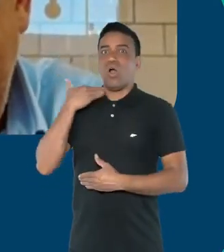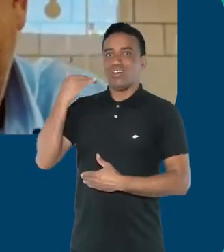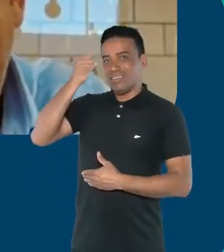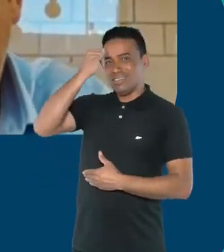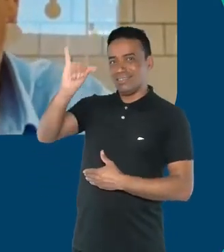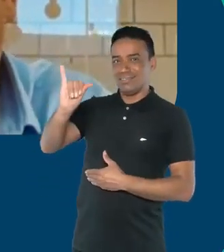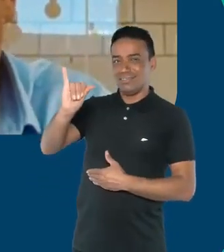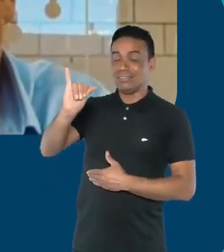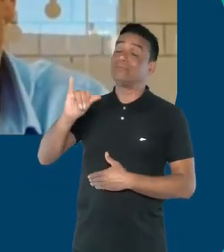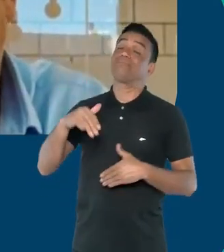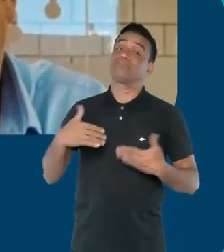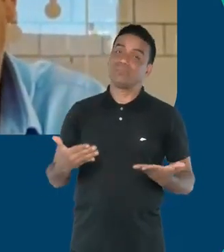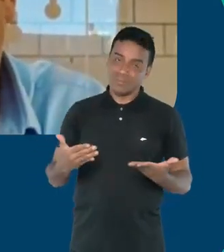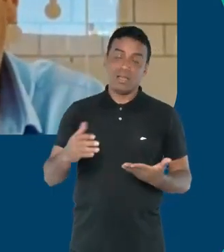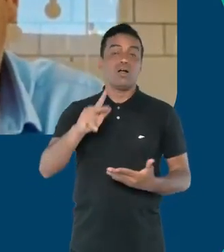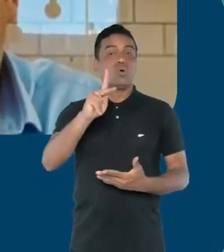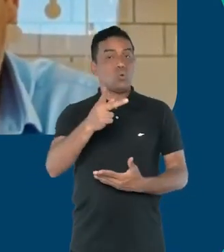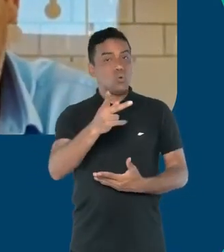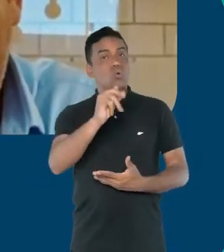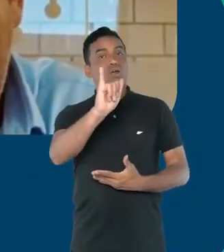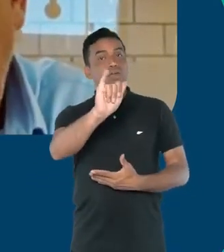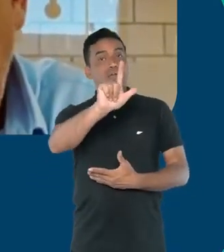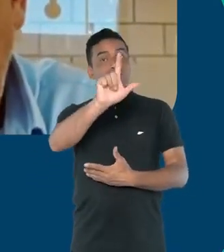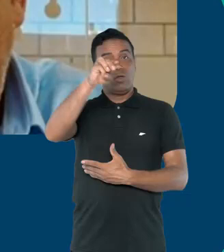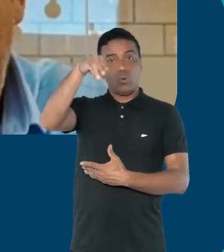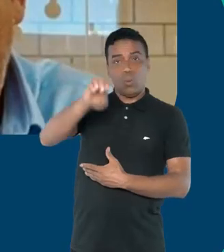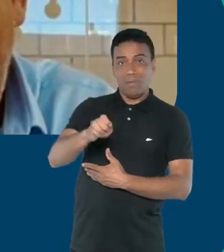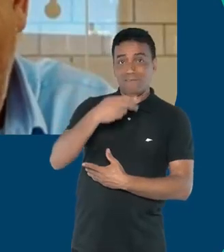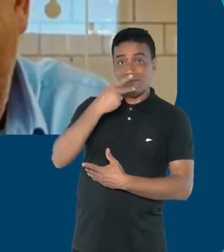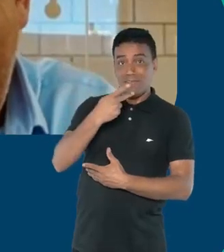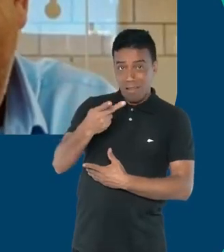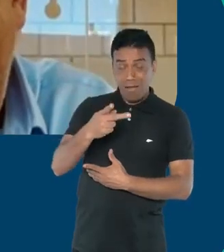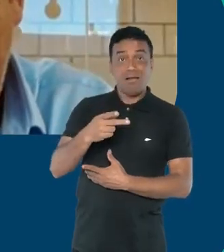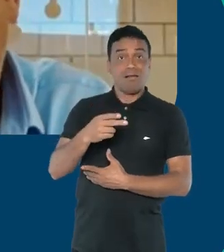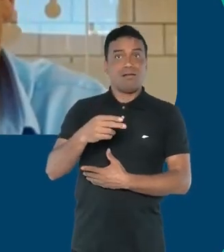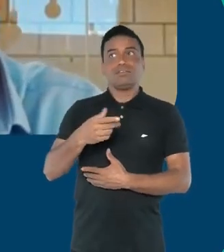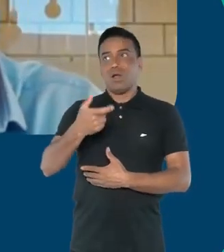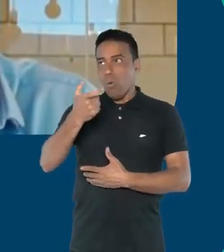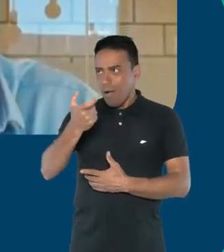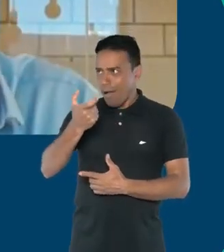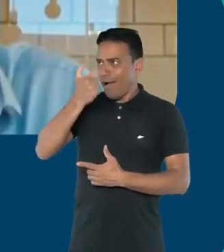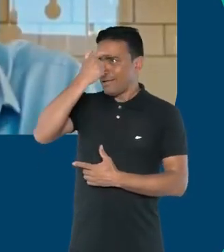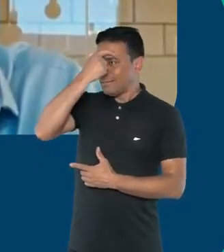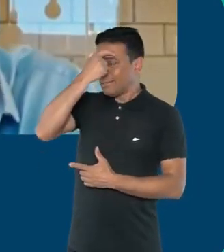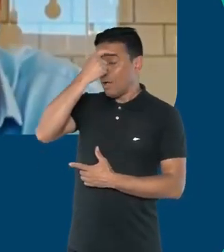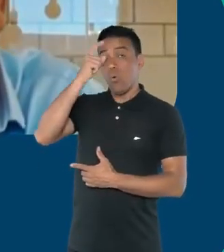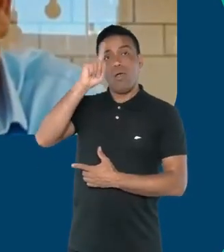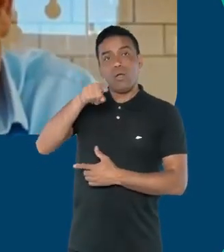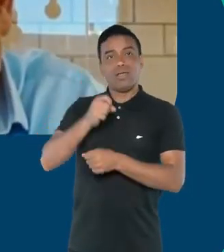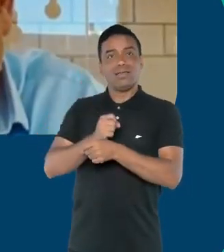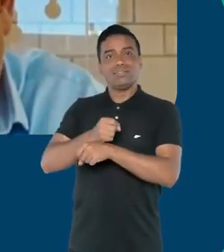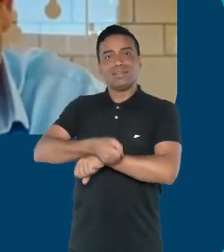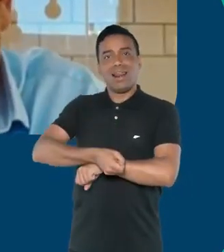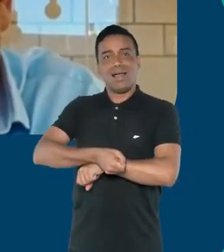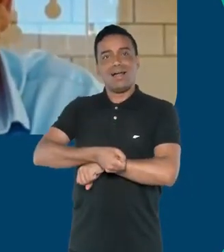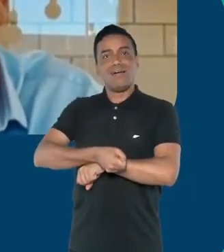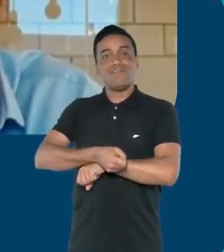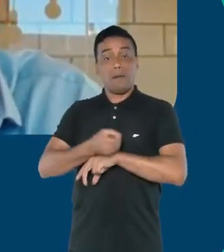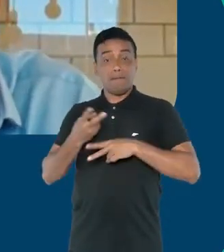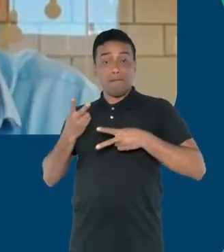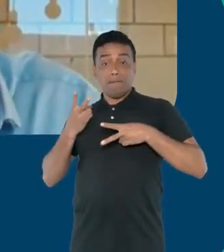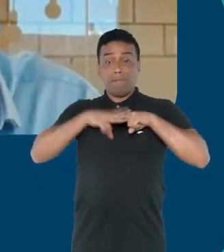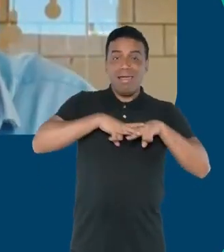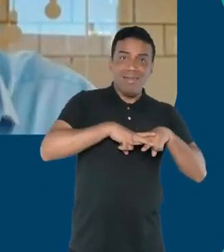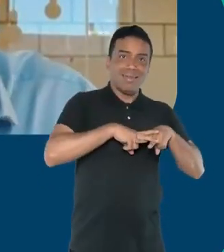sentido, aliás, que o Hume vai dizer que a razão ela é e deve ser mesmo uma escrava das paixões, né?